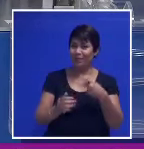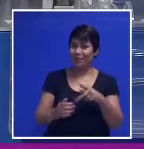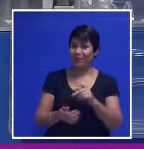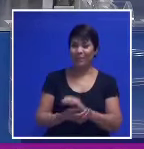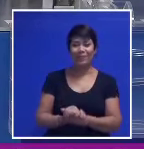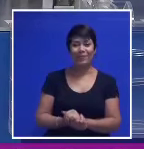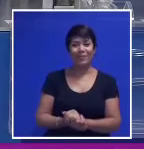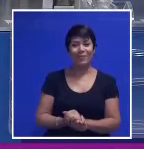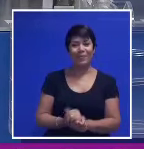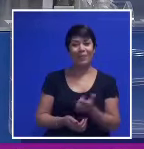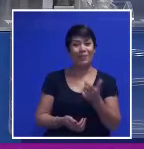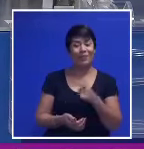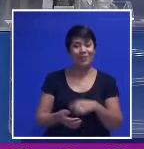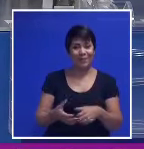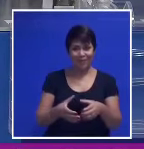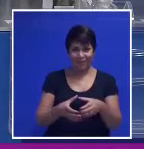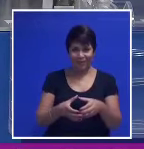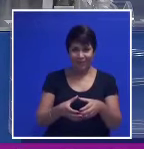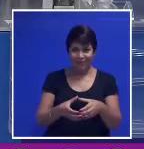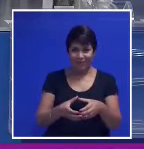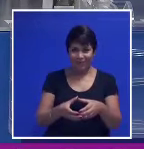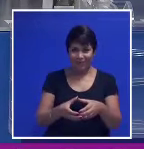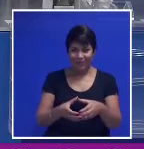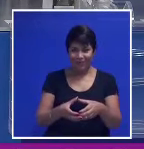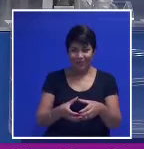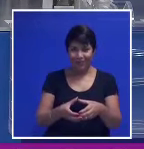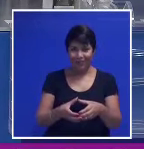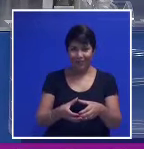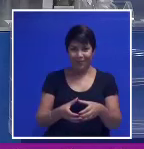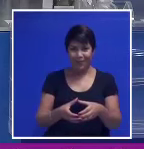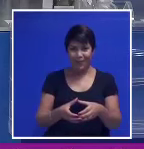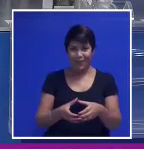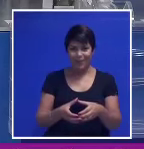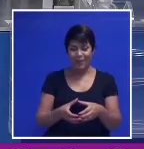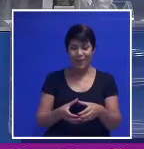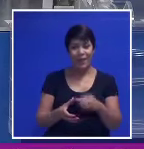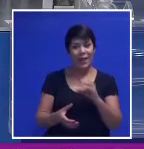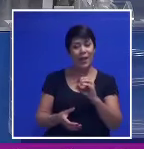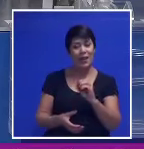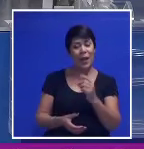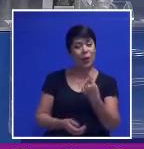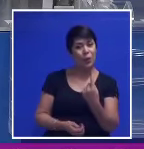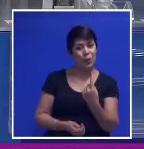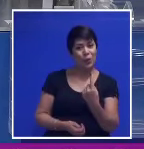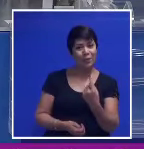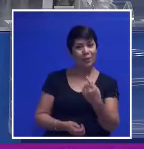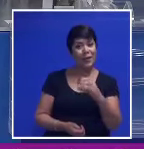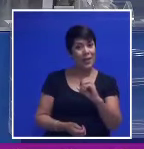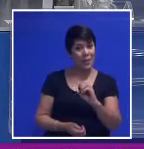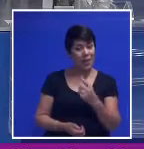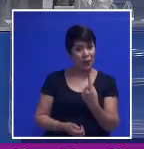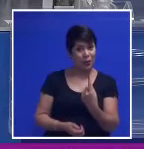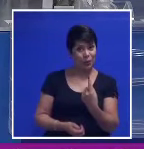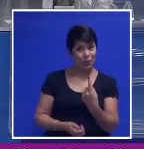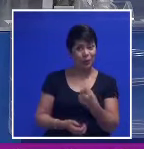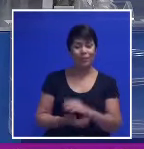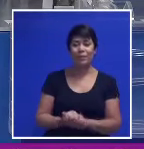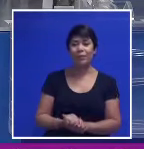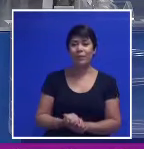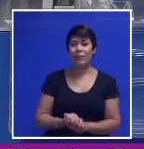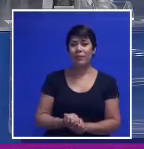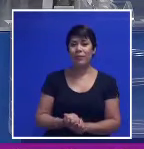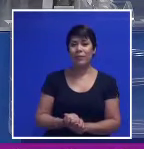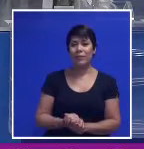da sua casa ou ainda apostar online. Mais uma bola chegando, é 01. 01.